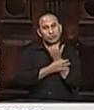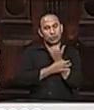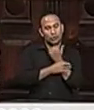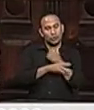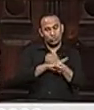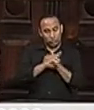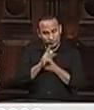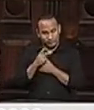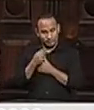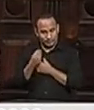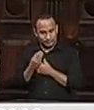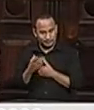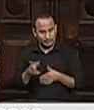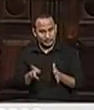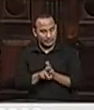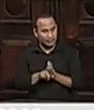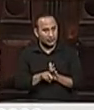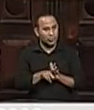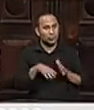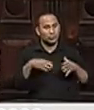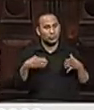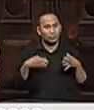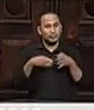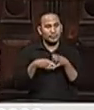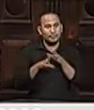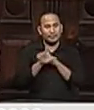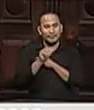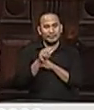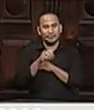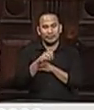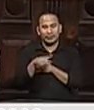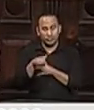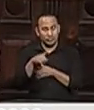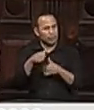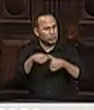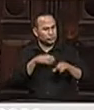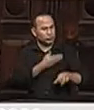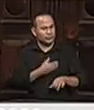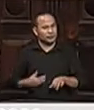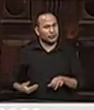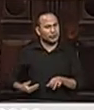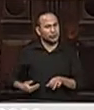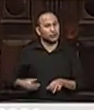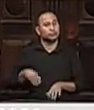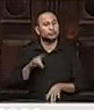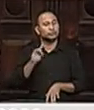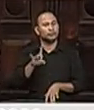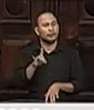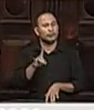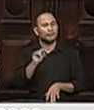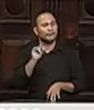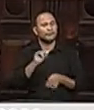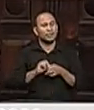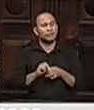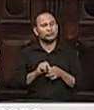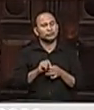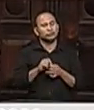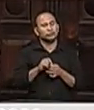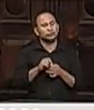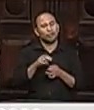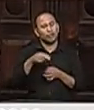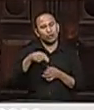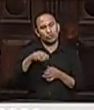e todos os comandantes de batalhão, esse governador apenas solte uma nota